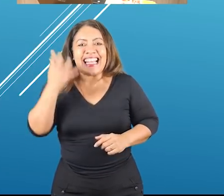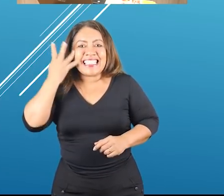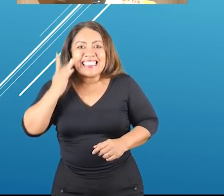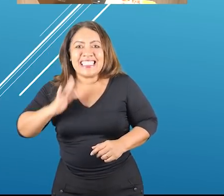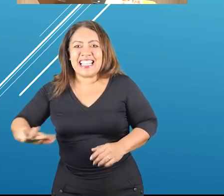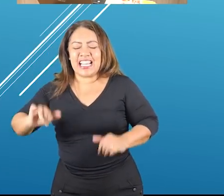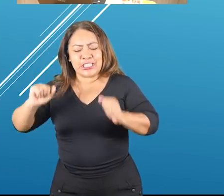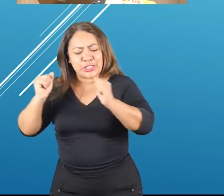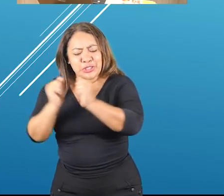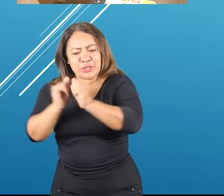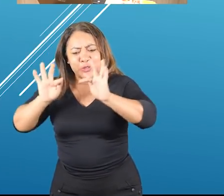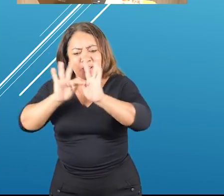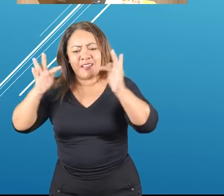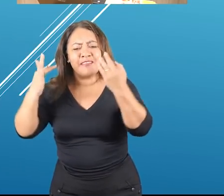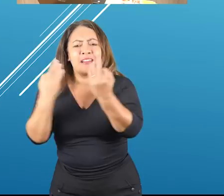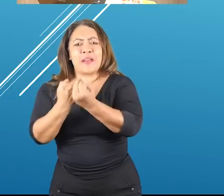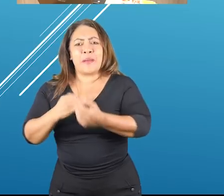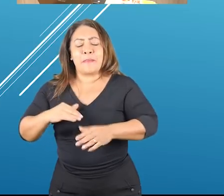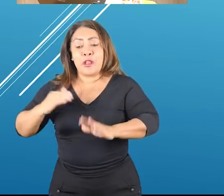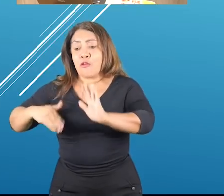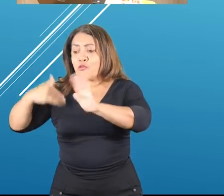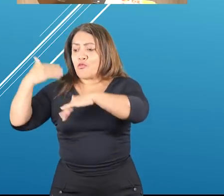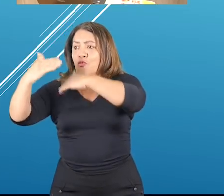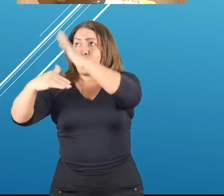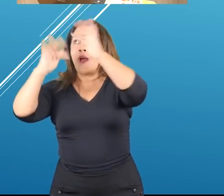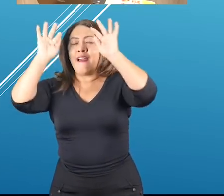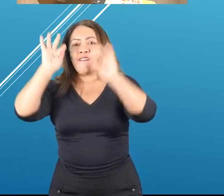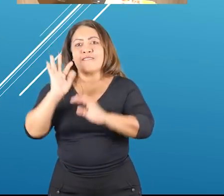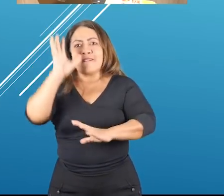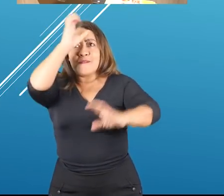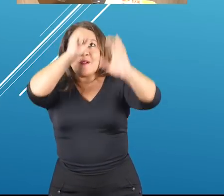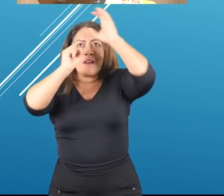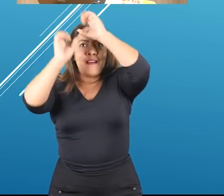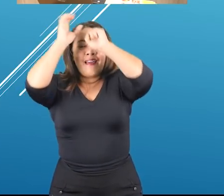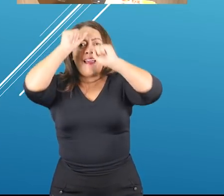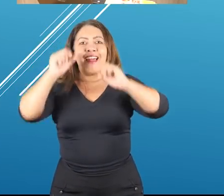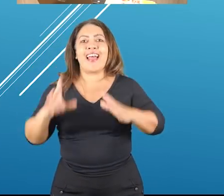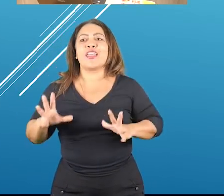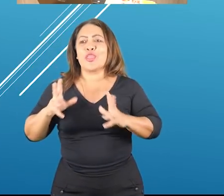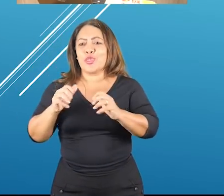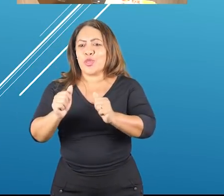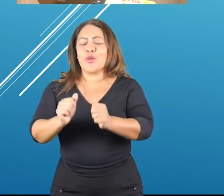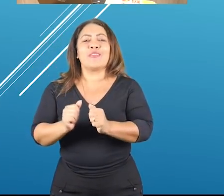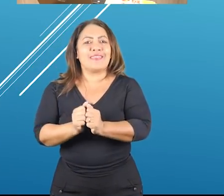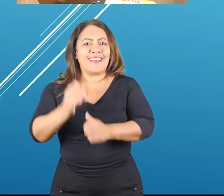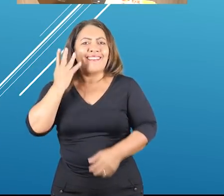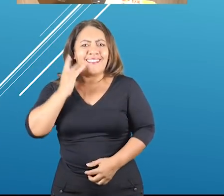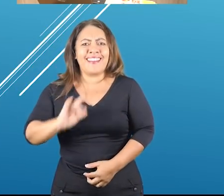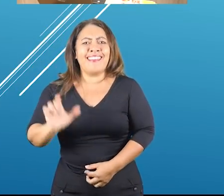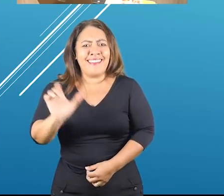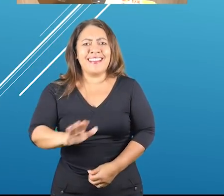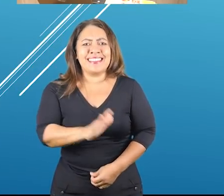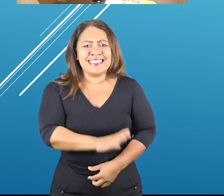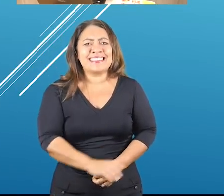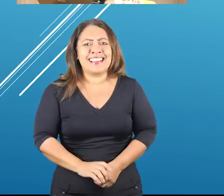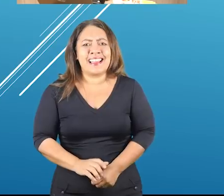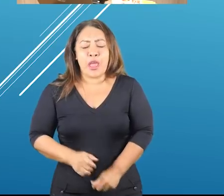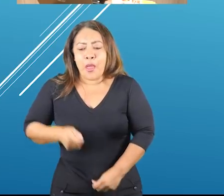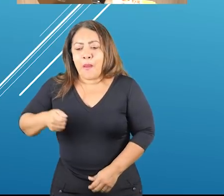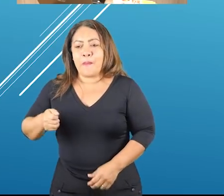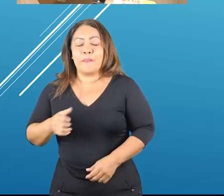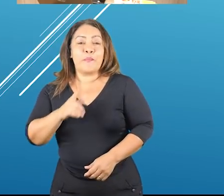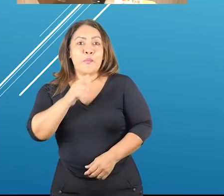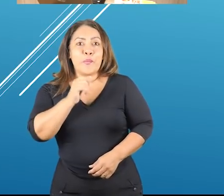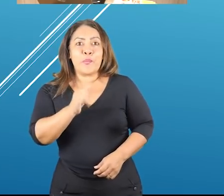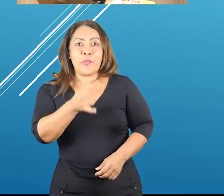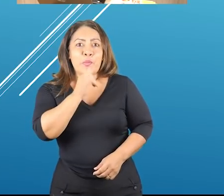para enriquecer o processo de aprendizagem e desenvolvimento de cada criança. Essas atividades do